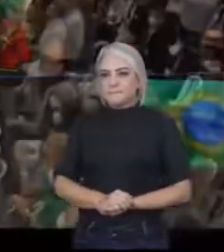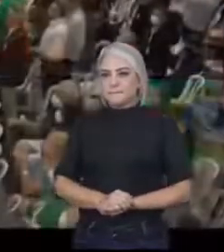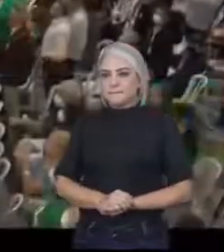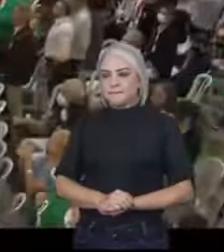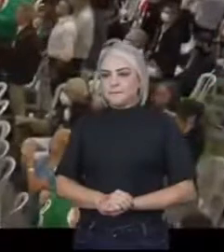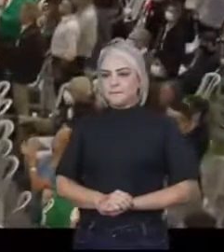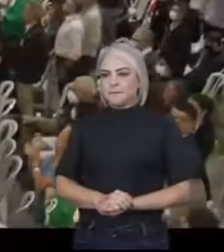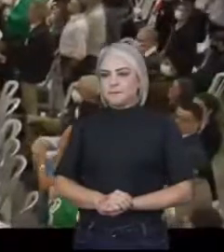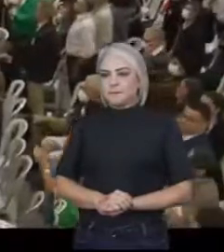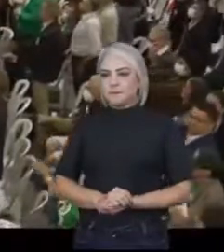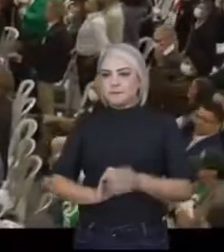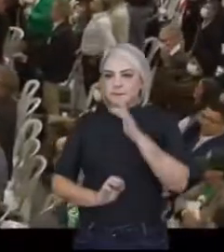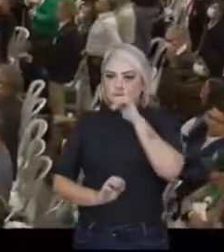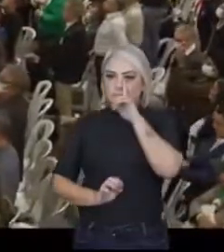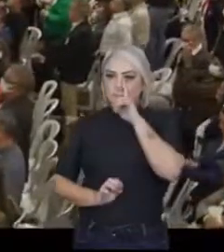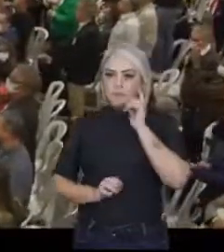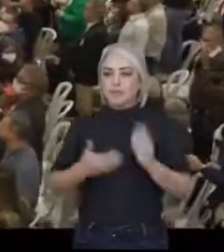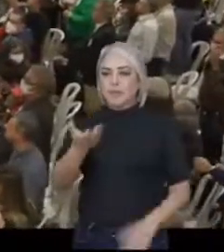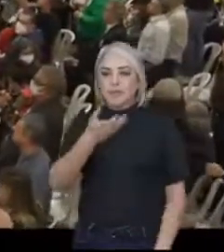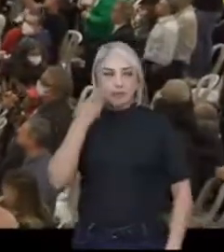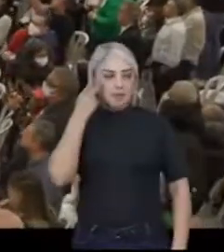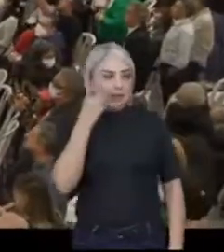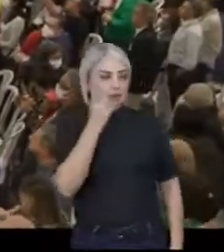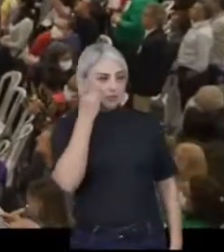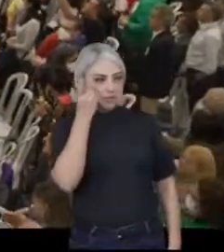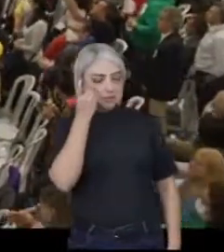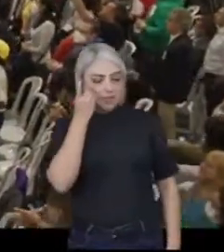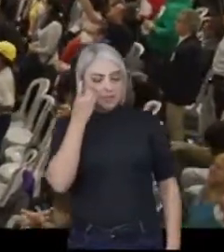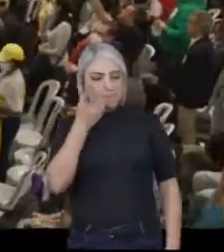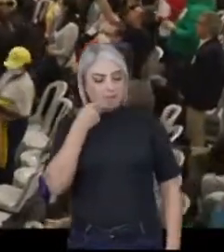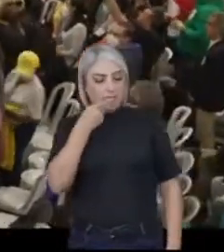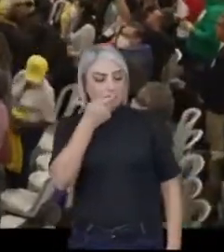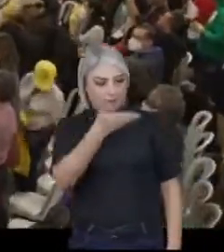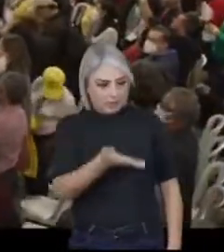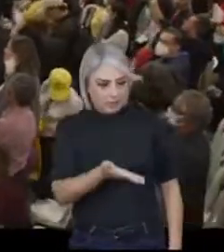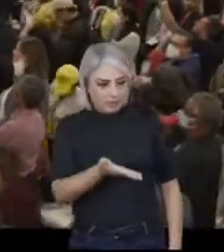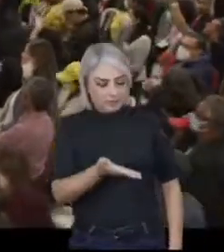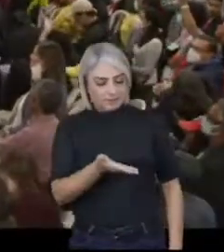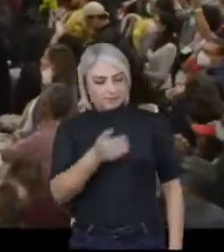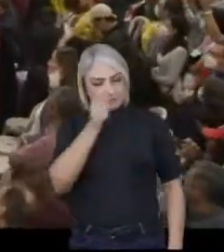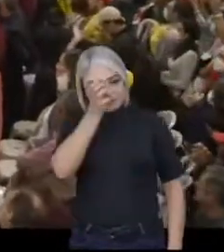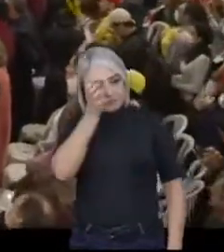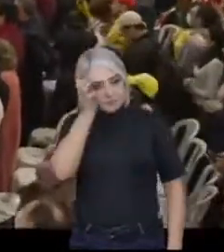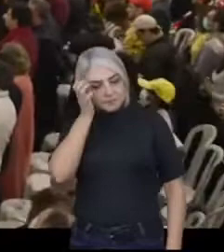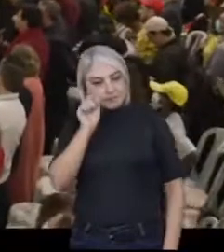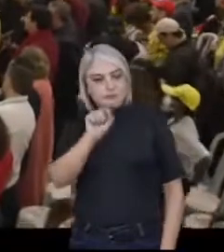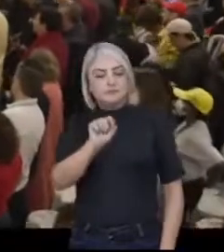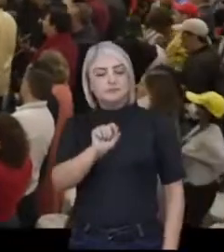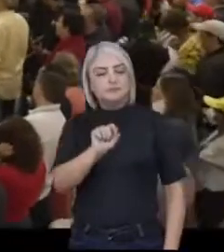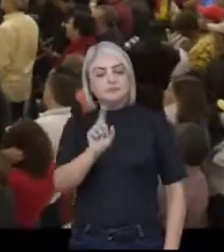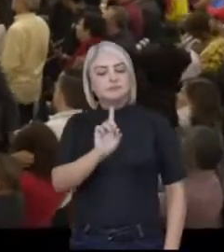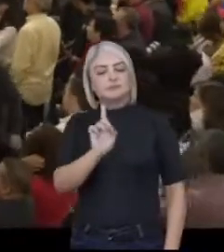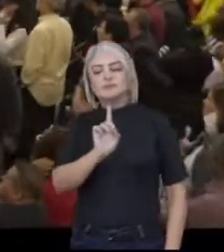Eu quero te dizer, Dilma, eu quero te dizer que você não vai ser minha